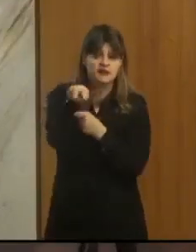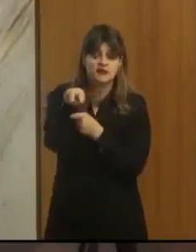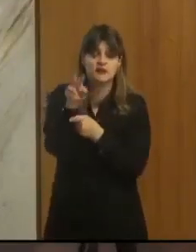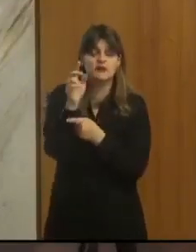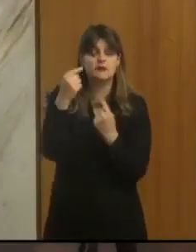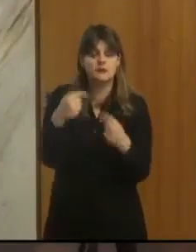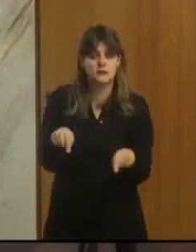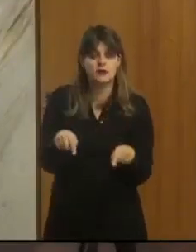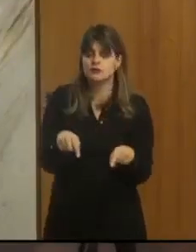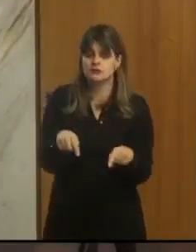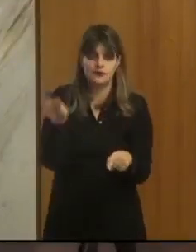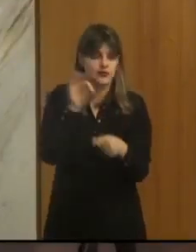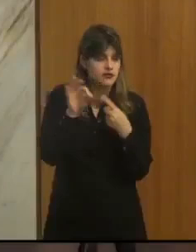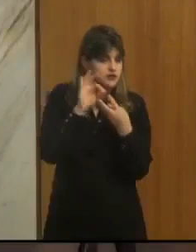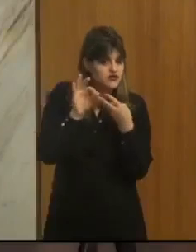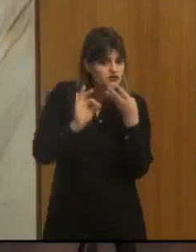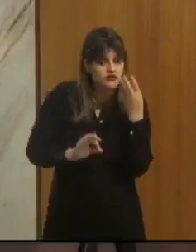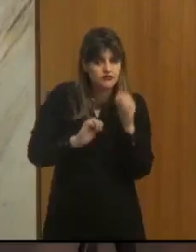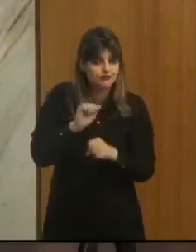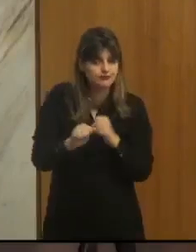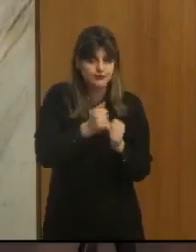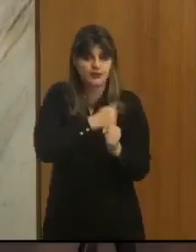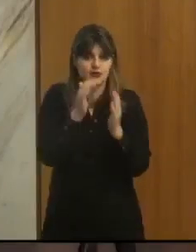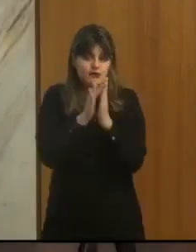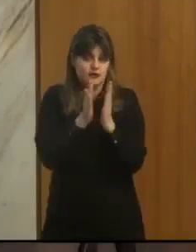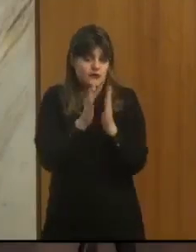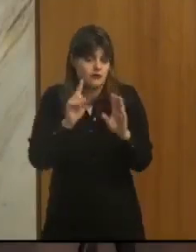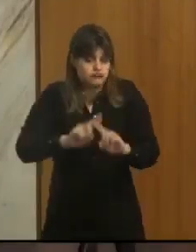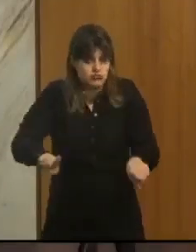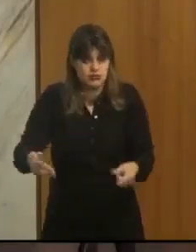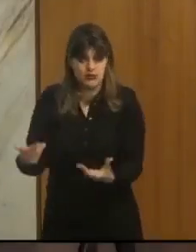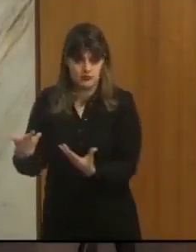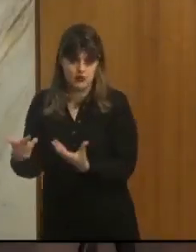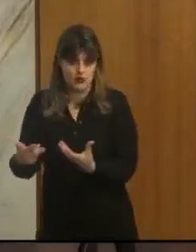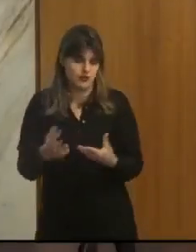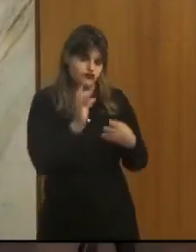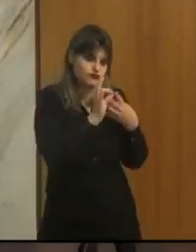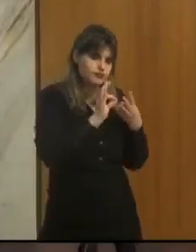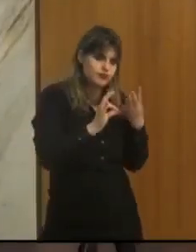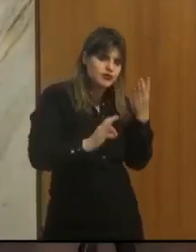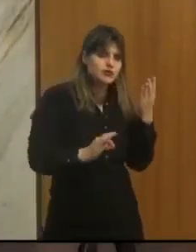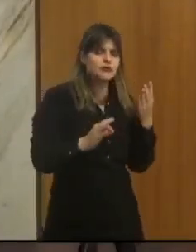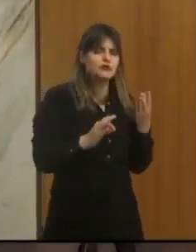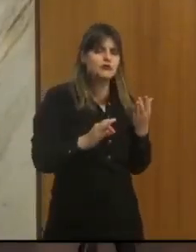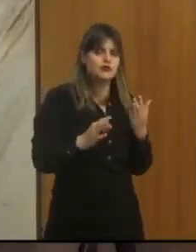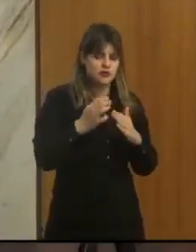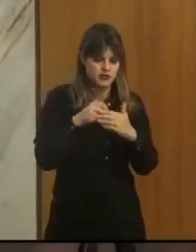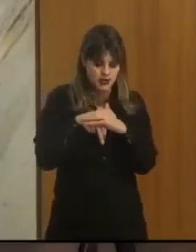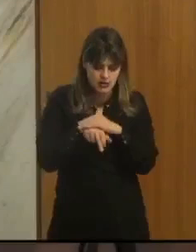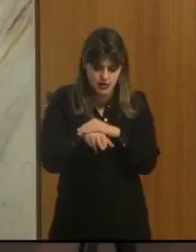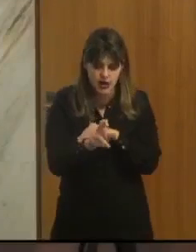existe a descrição da própria igreja, que não tem nada a ver com a atualidade, porque eles escrevem que se entrava por um alpendre,